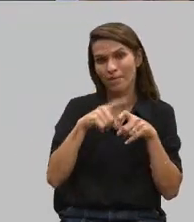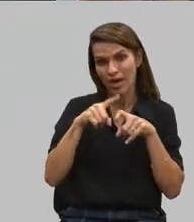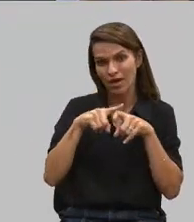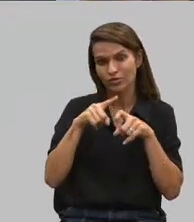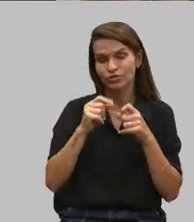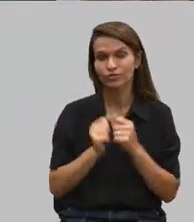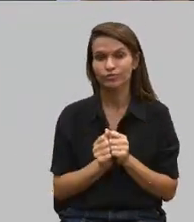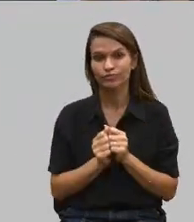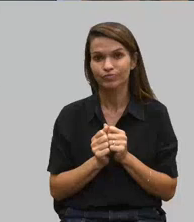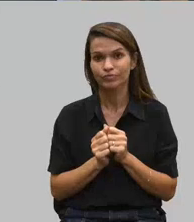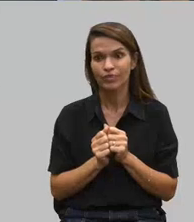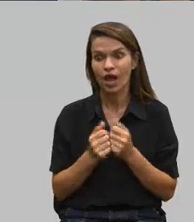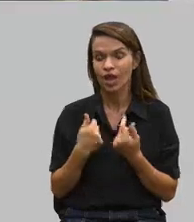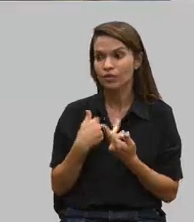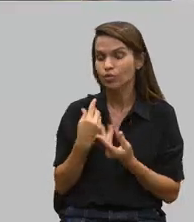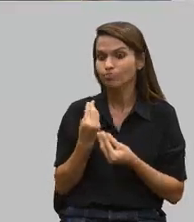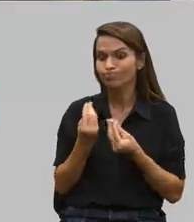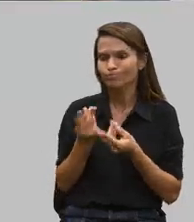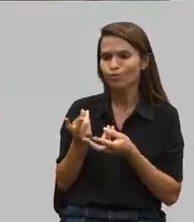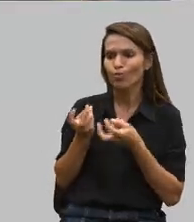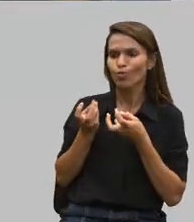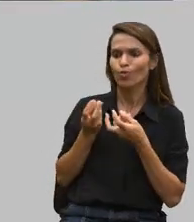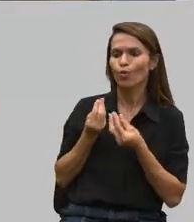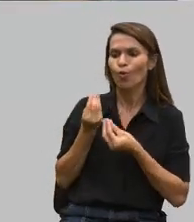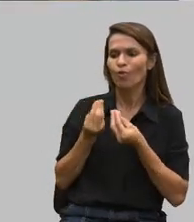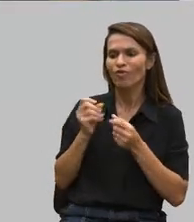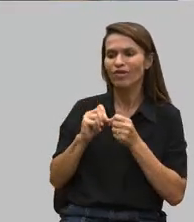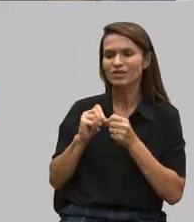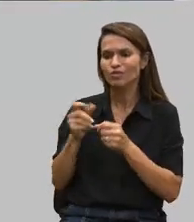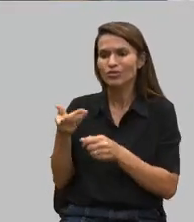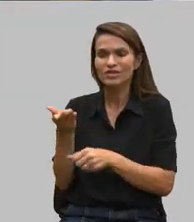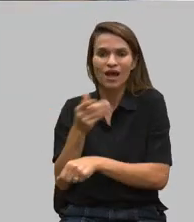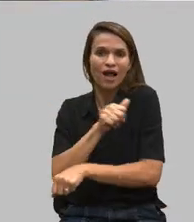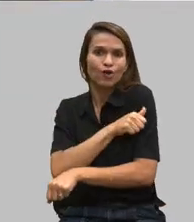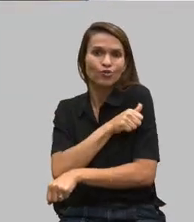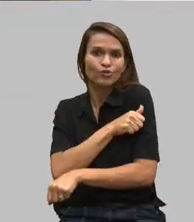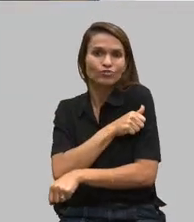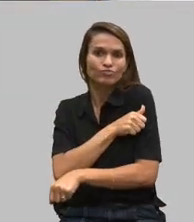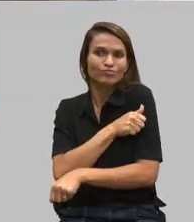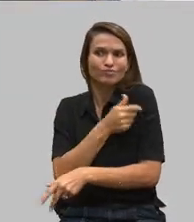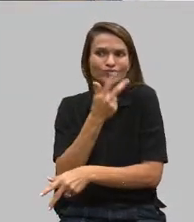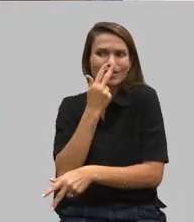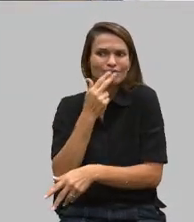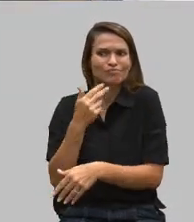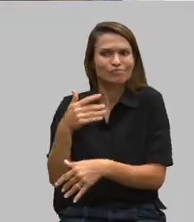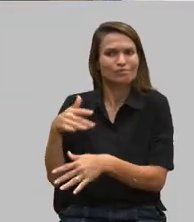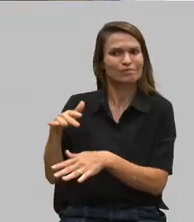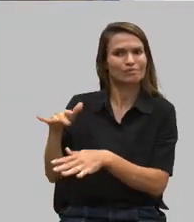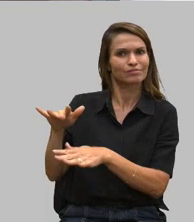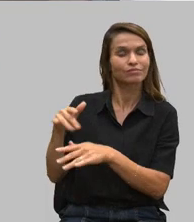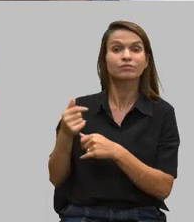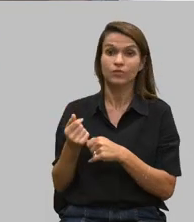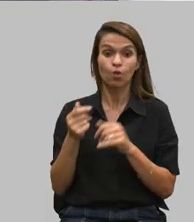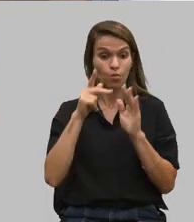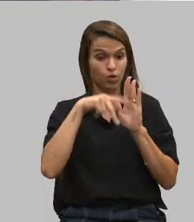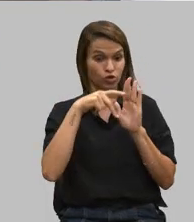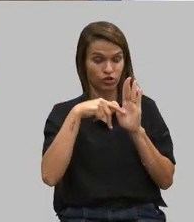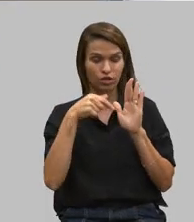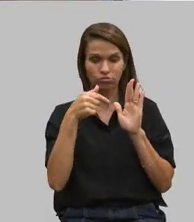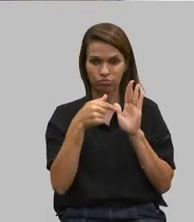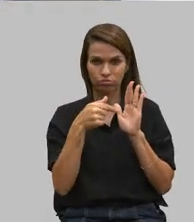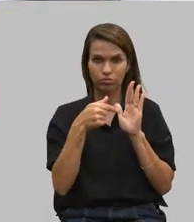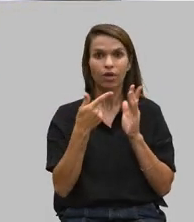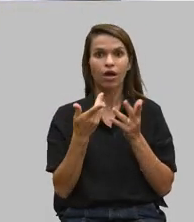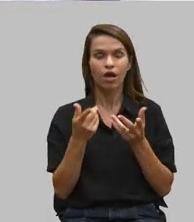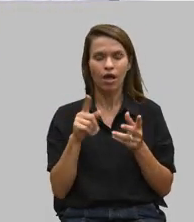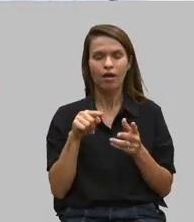assim o que que eu vou fazer com esse menino a gente fica Deus Dará não é não era assim o projeto miguelin ele vem exatamente para que